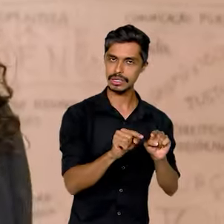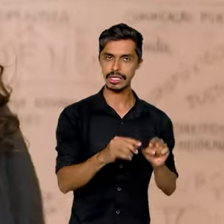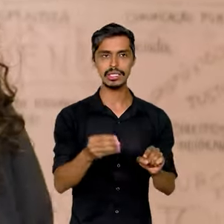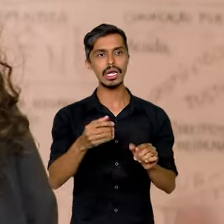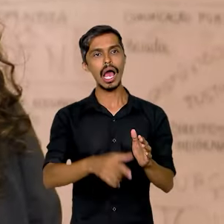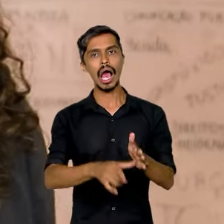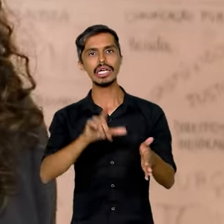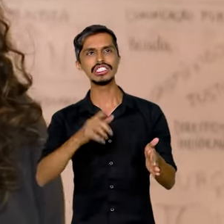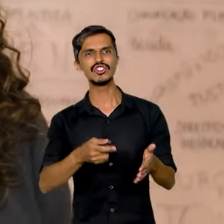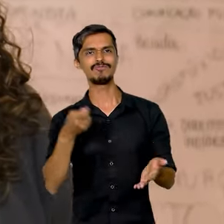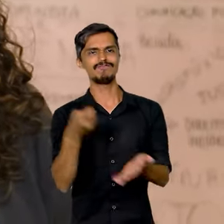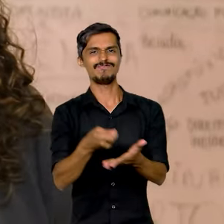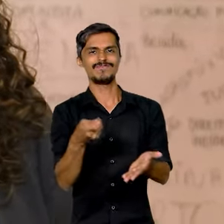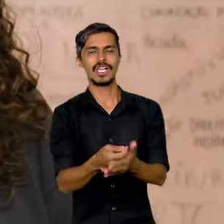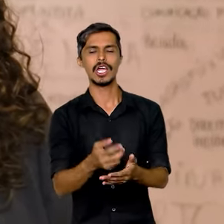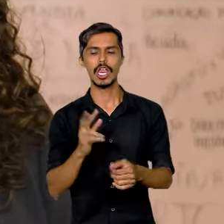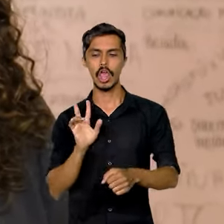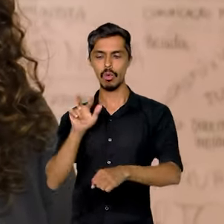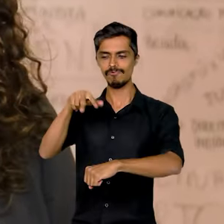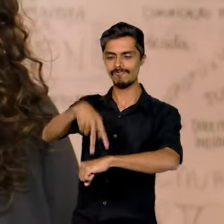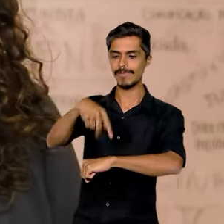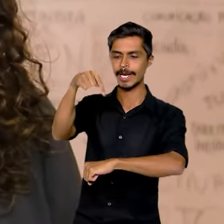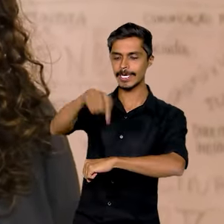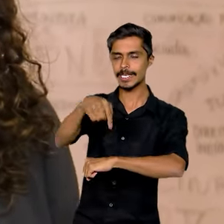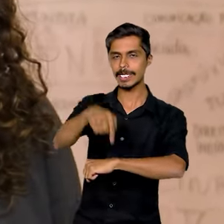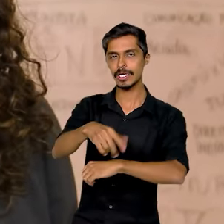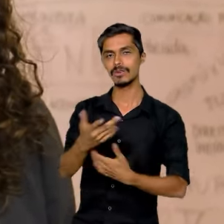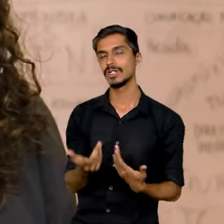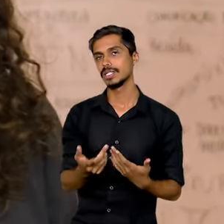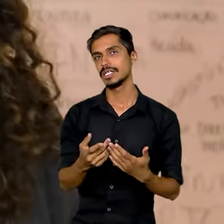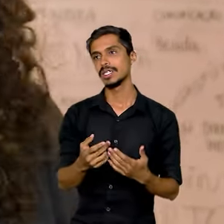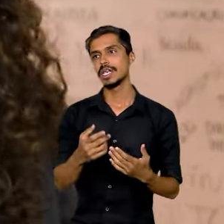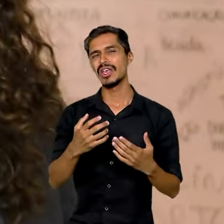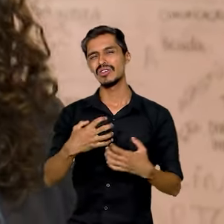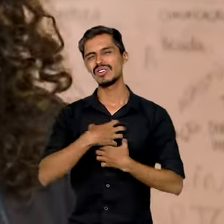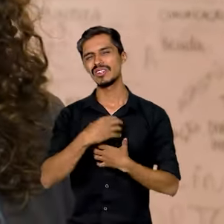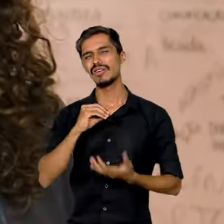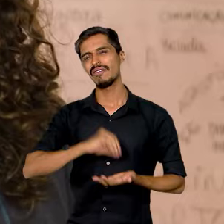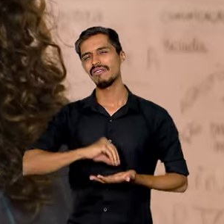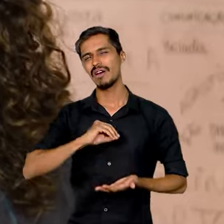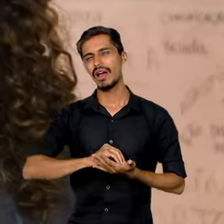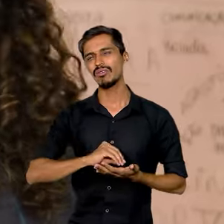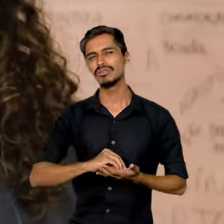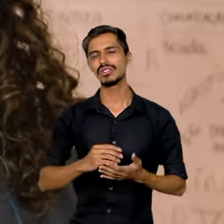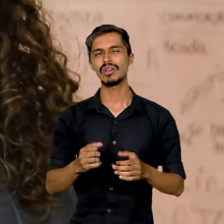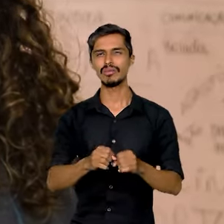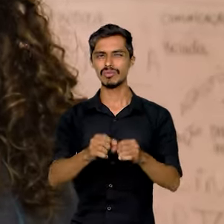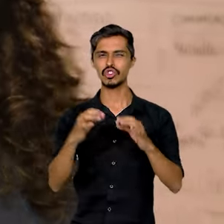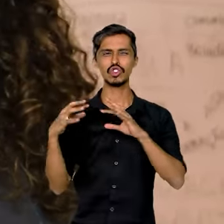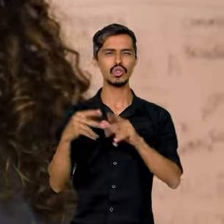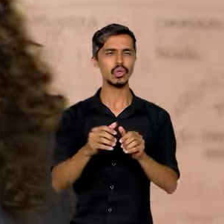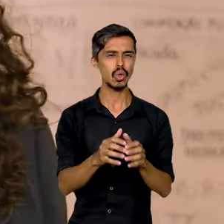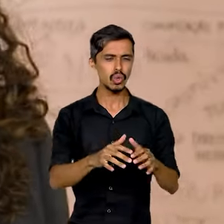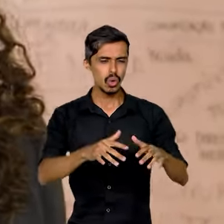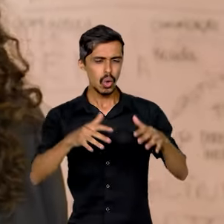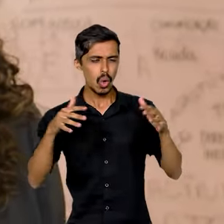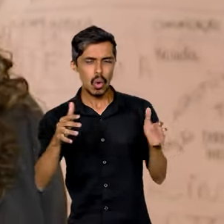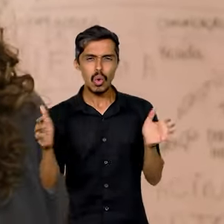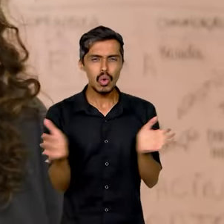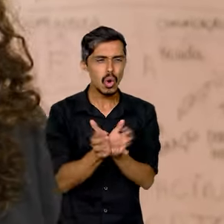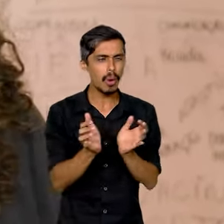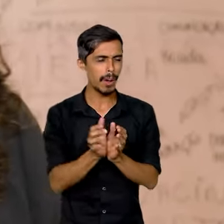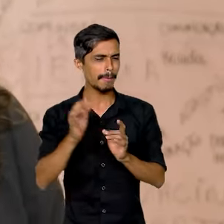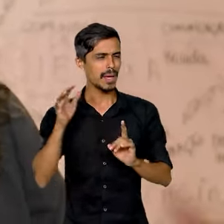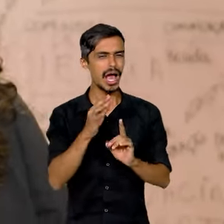de estar nesse lugar que estou. E acho que eu sinto muita falta da comoção quando é para os jovens,